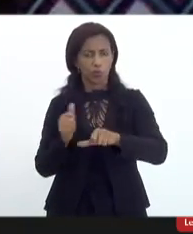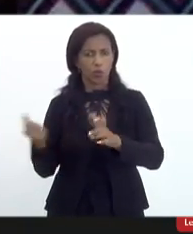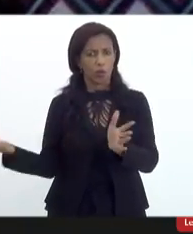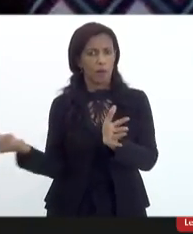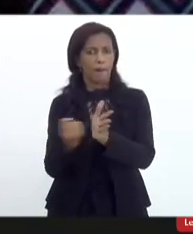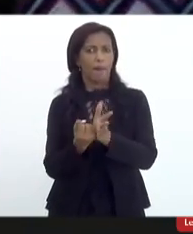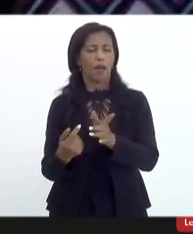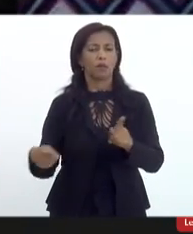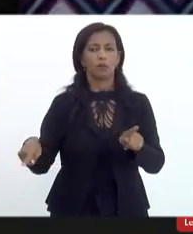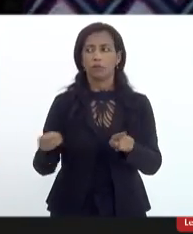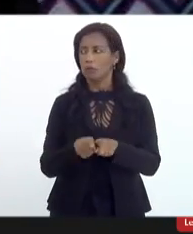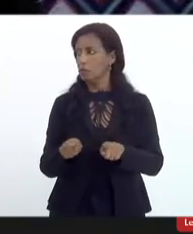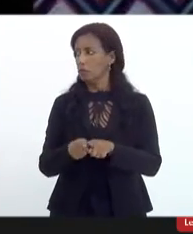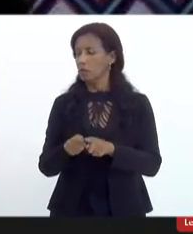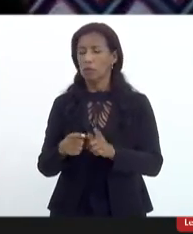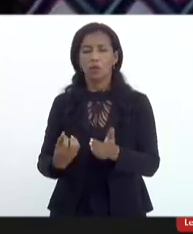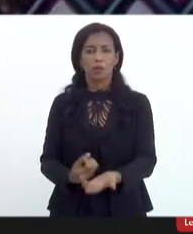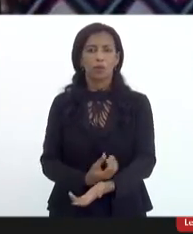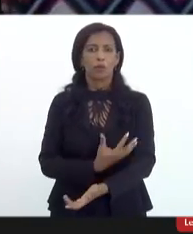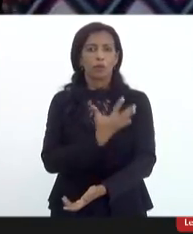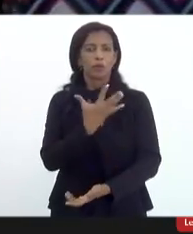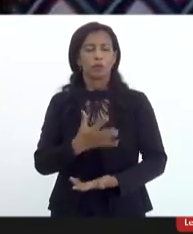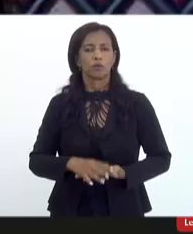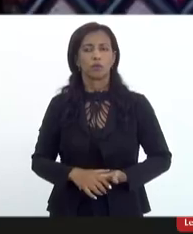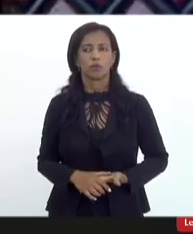impacto, inclusive, emocional,